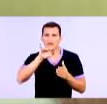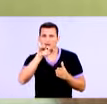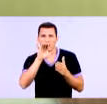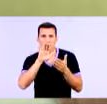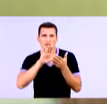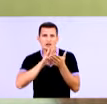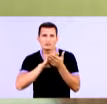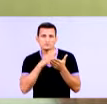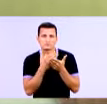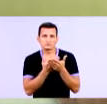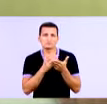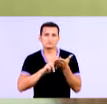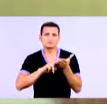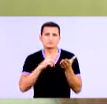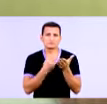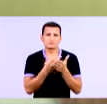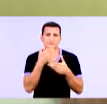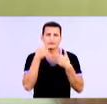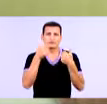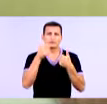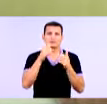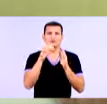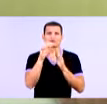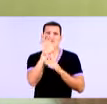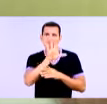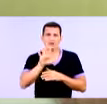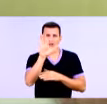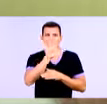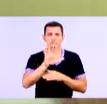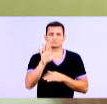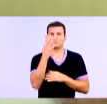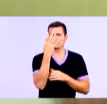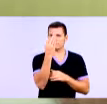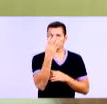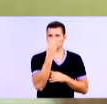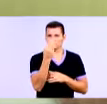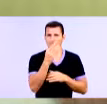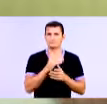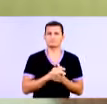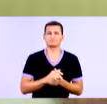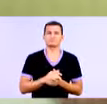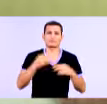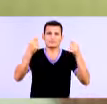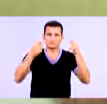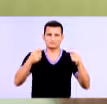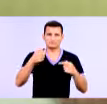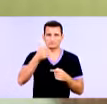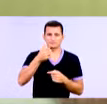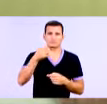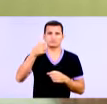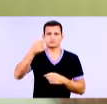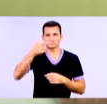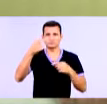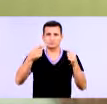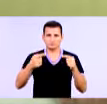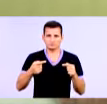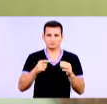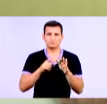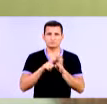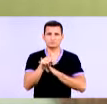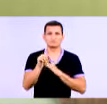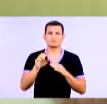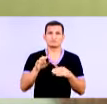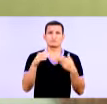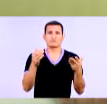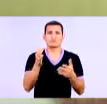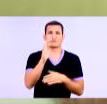a mensagem, né? Então essas informações nós temos relacionado à primeira questão. Já na segunda questão, quando a gente pergunta sobre quais